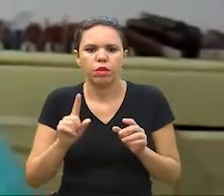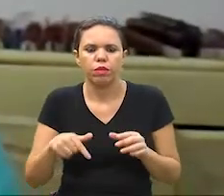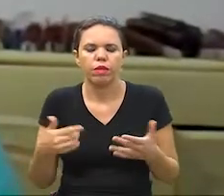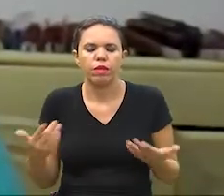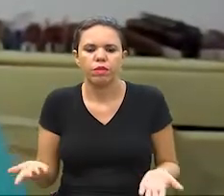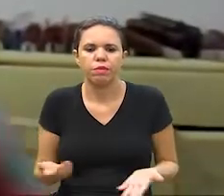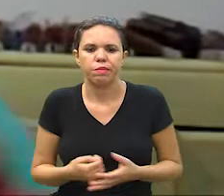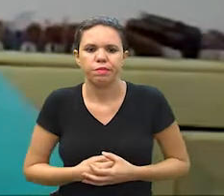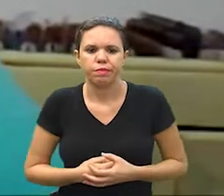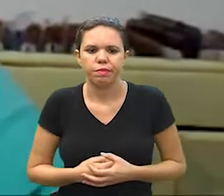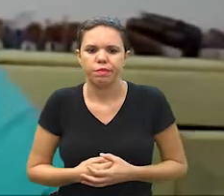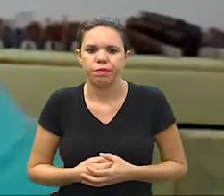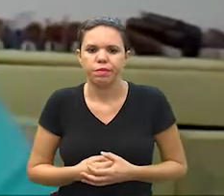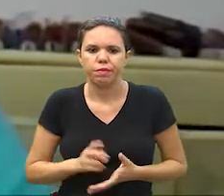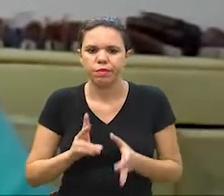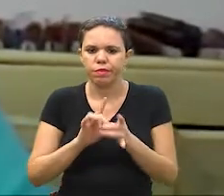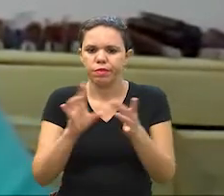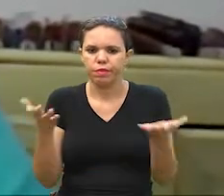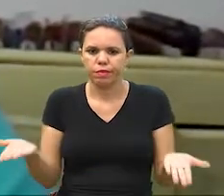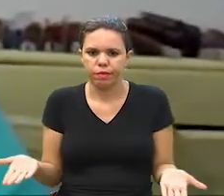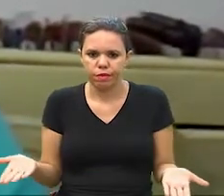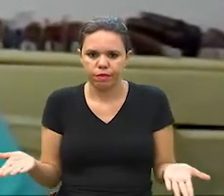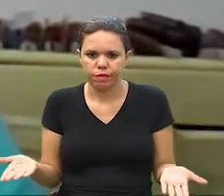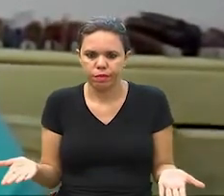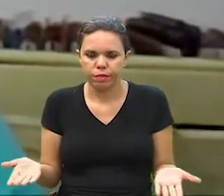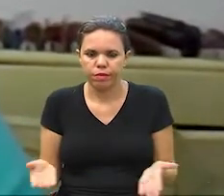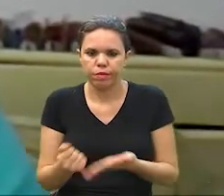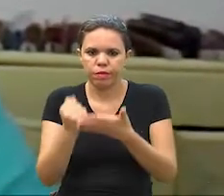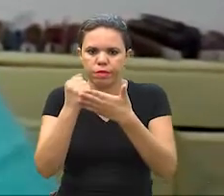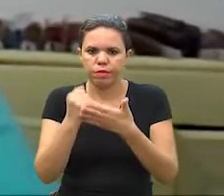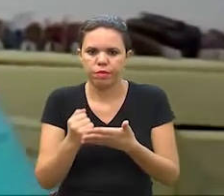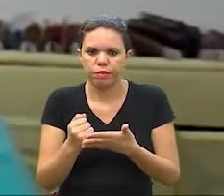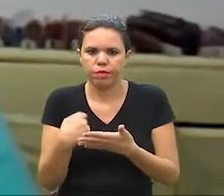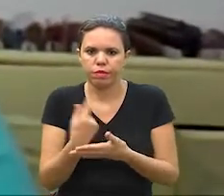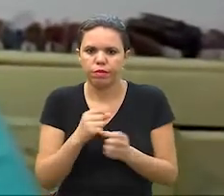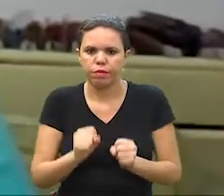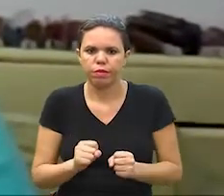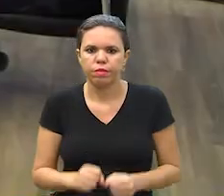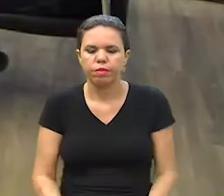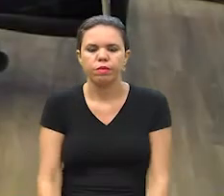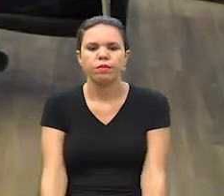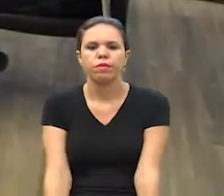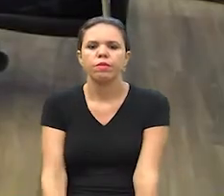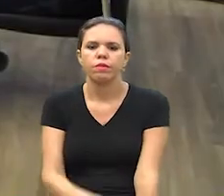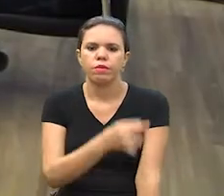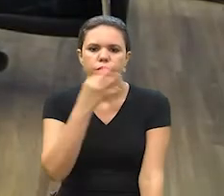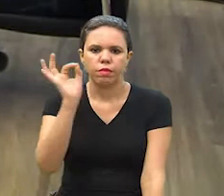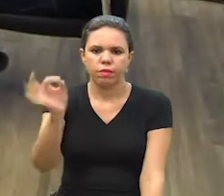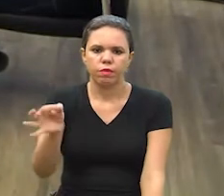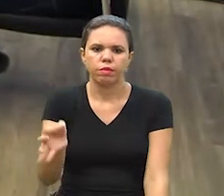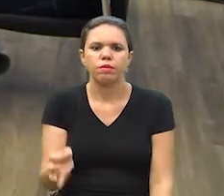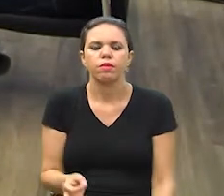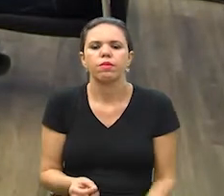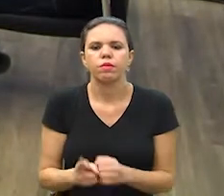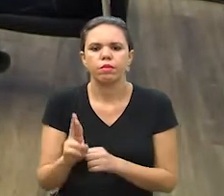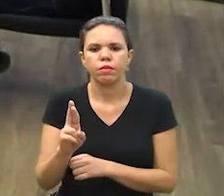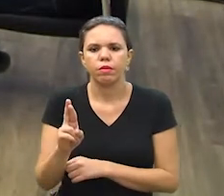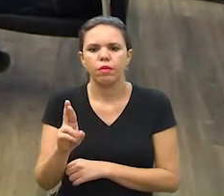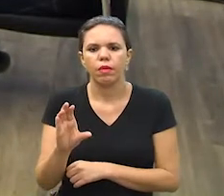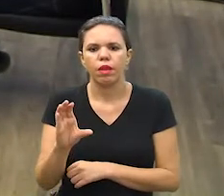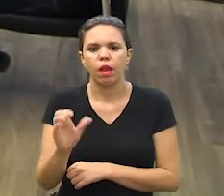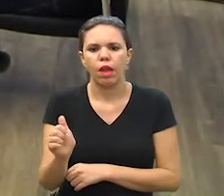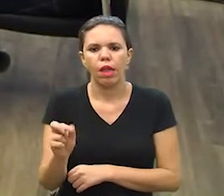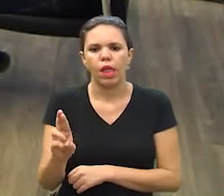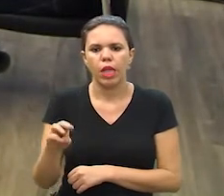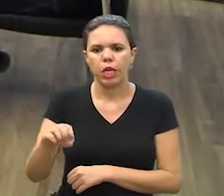isso e estamos sempre à disposição para colaborar naquilo que a gente puder. Ótimo, com certeza. Doutora Carmen, vamos